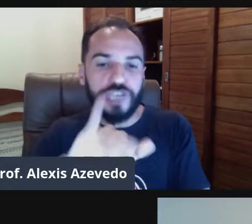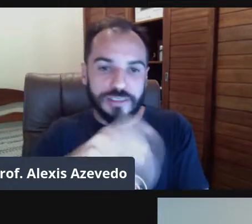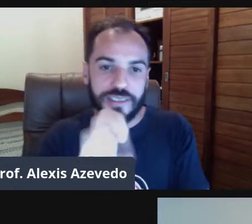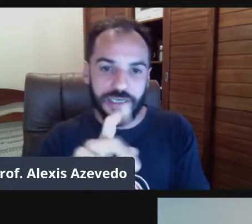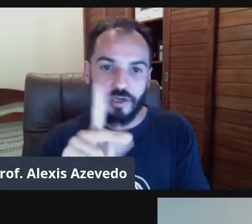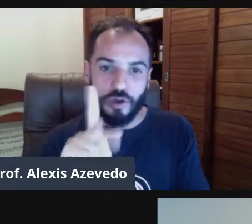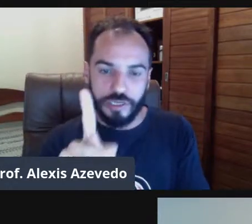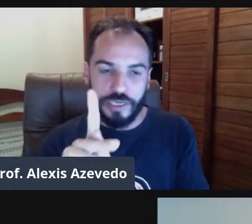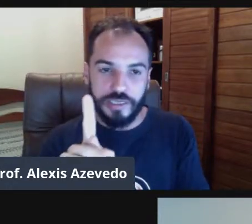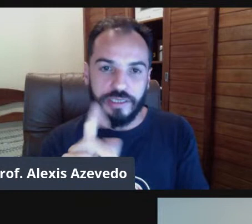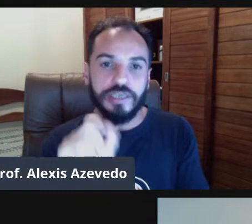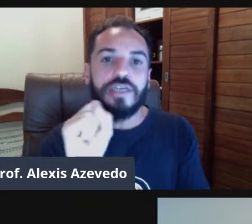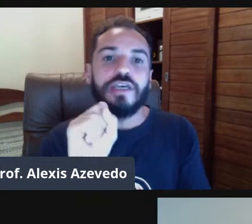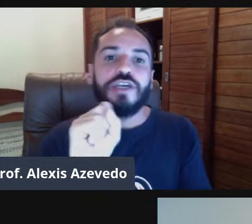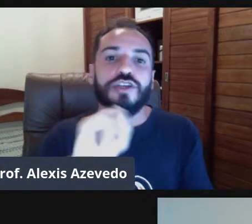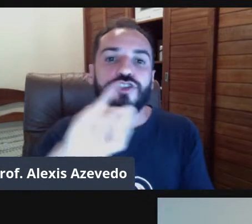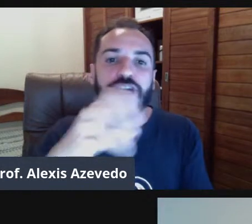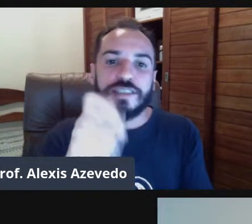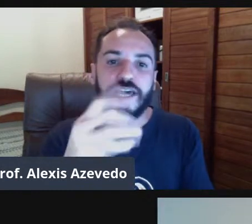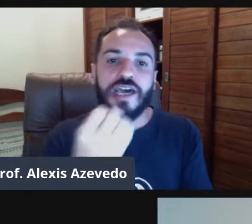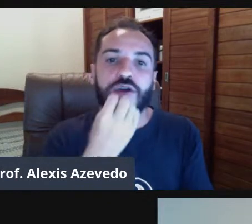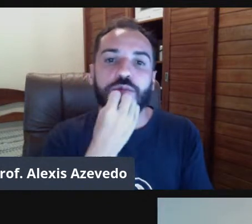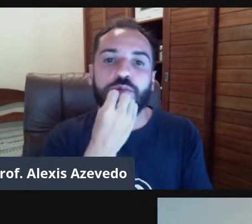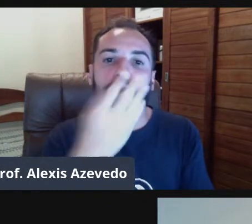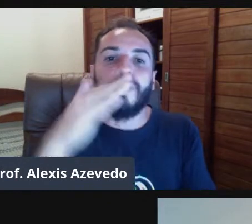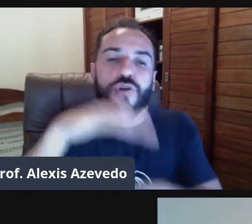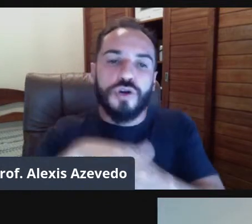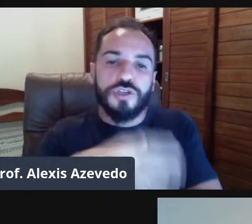o Gessé, ok? Gessé,